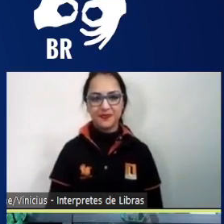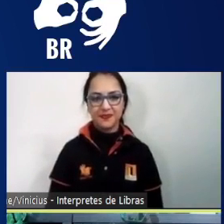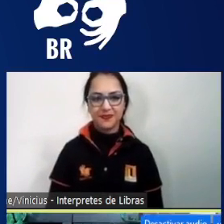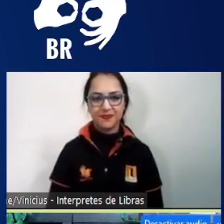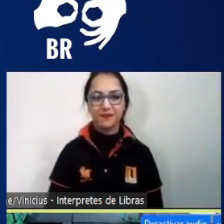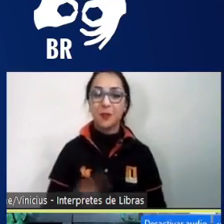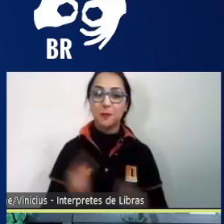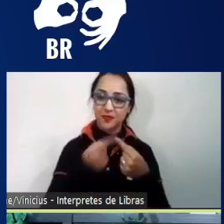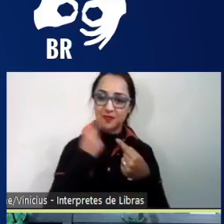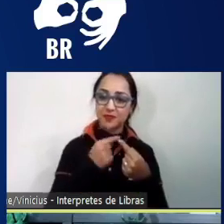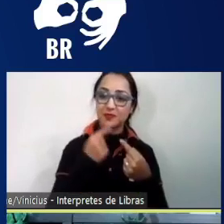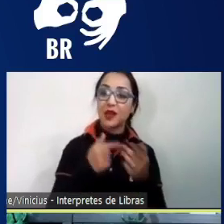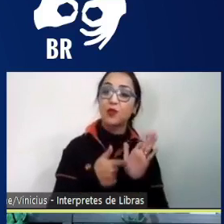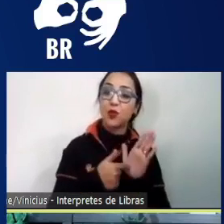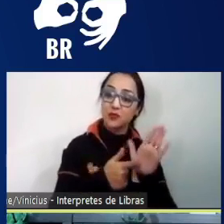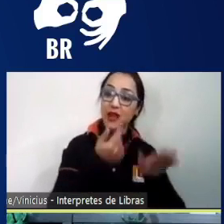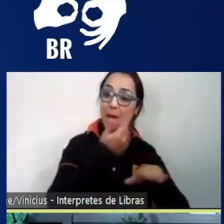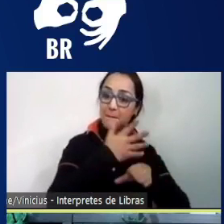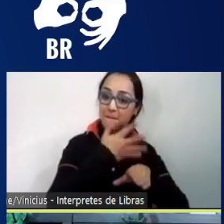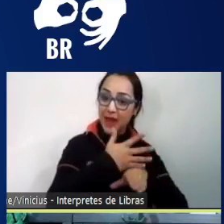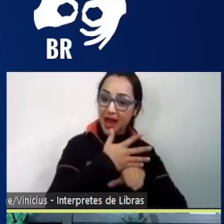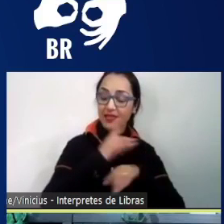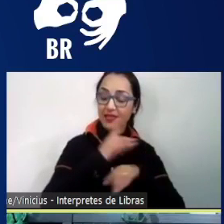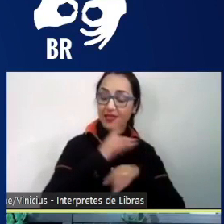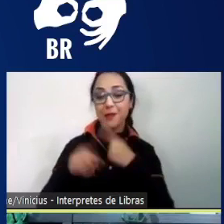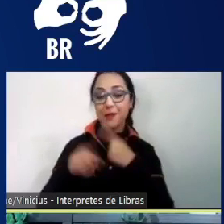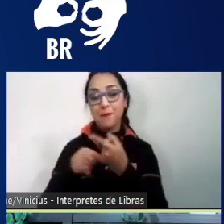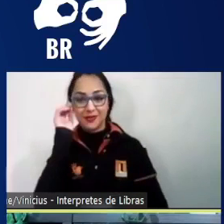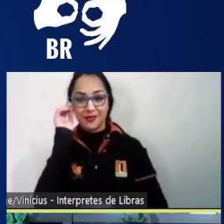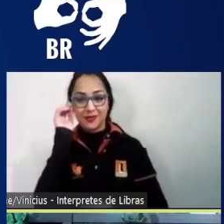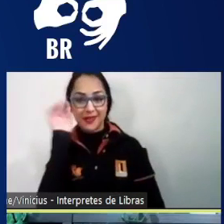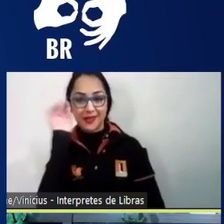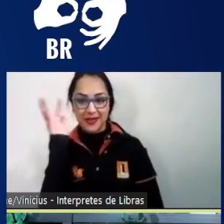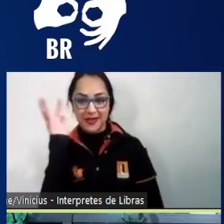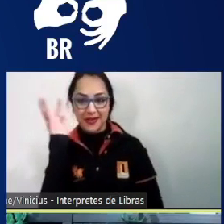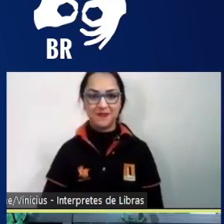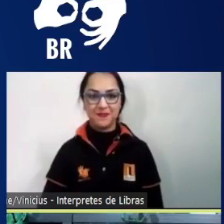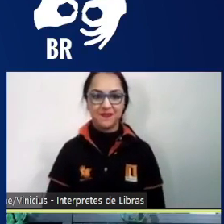né? Eu acredito que o primeiro seja